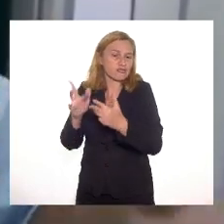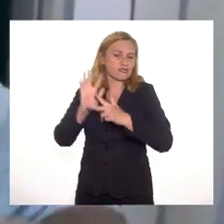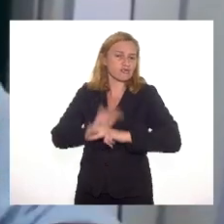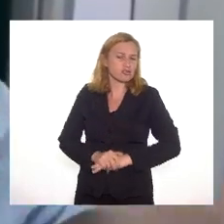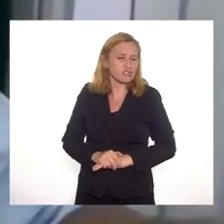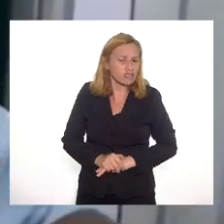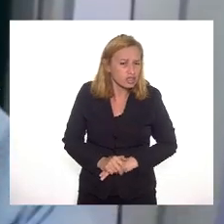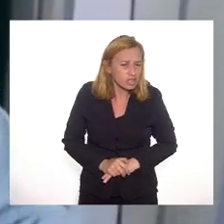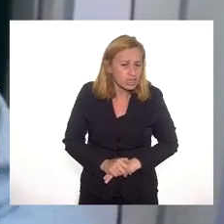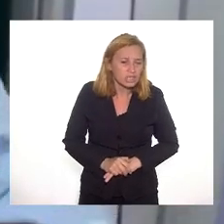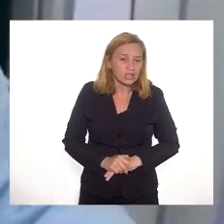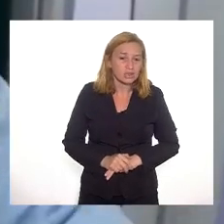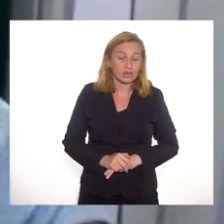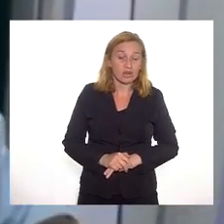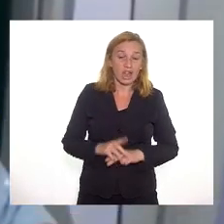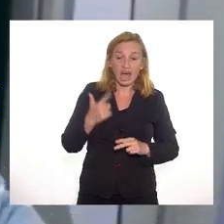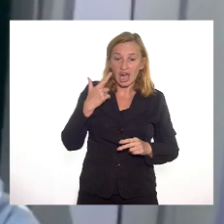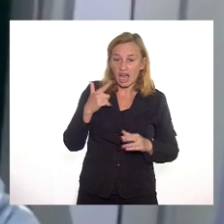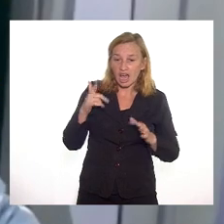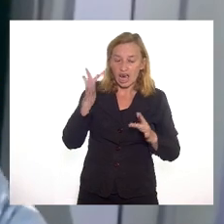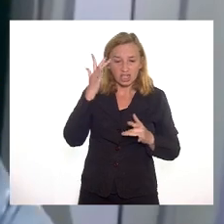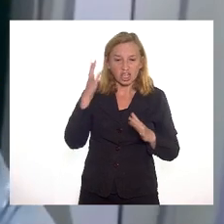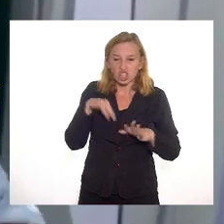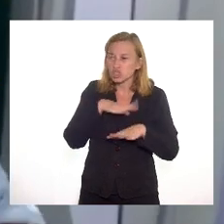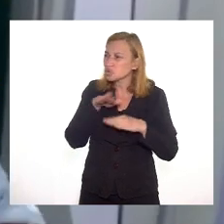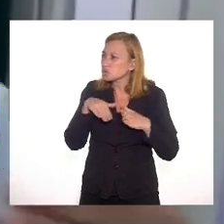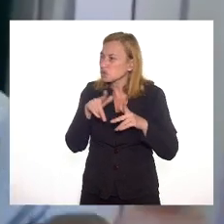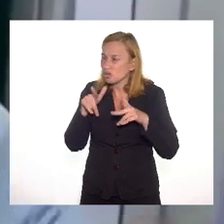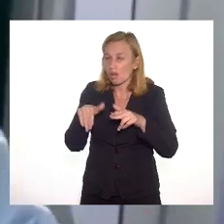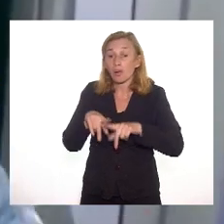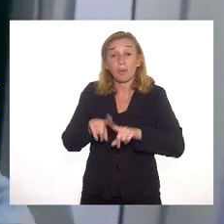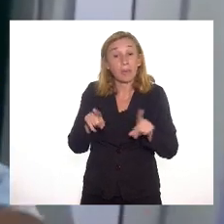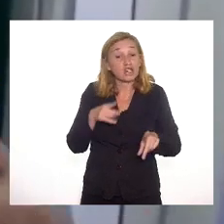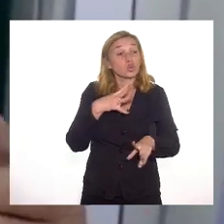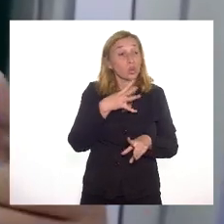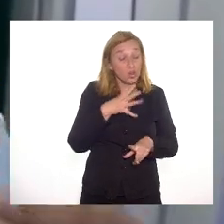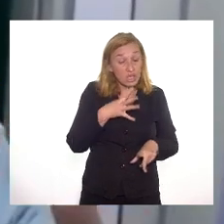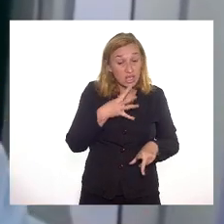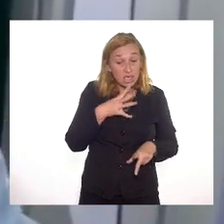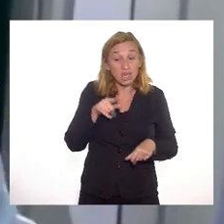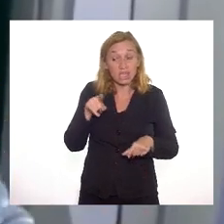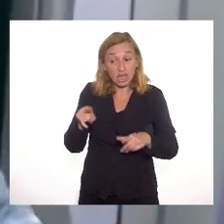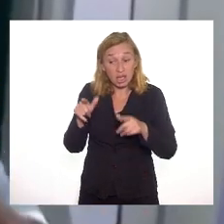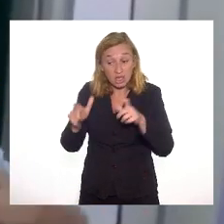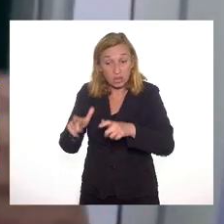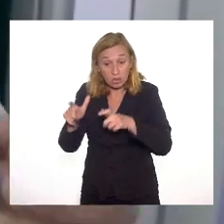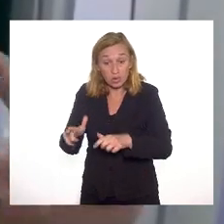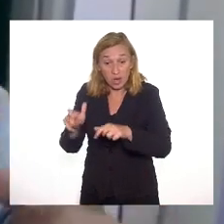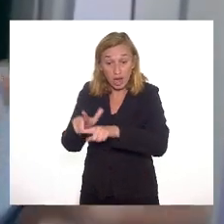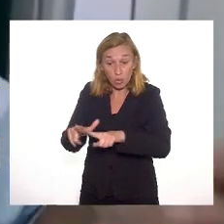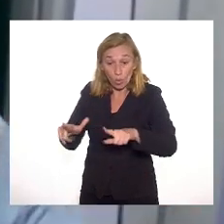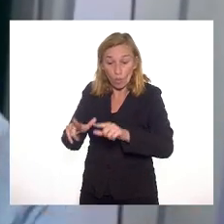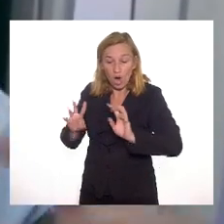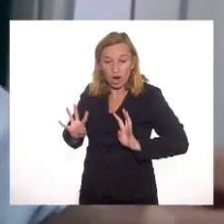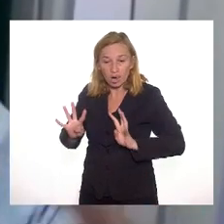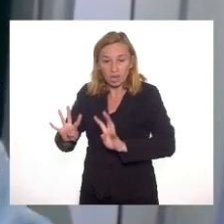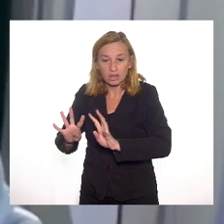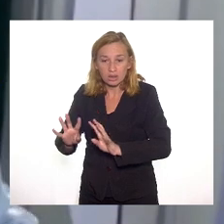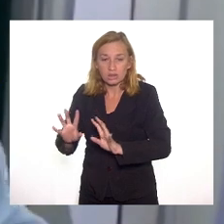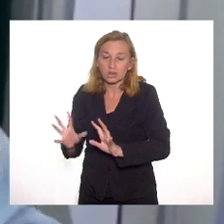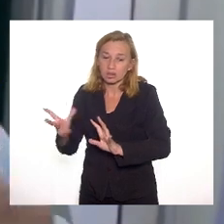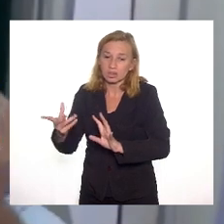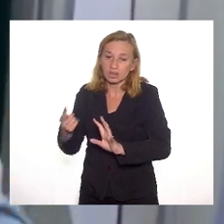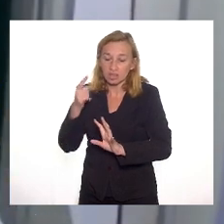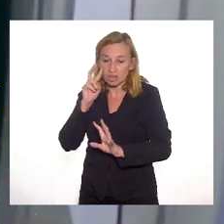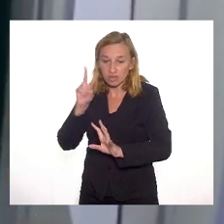assim, ter a conivência com todo e qualquer ato, não se trata disso, mas reconhecer que essas ocupações têm uma legitimidade do ponto de